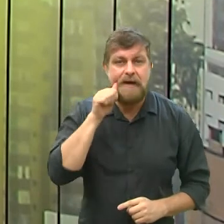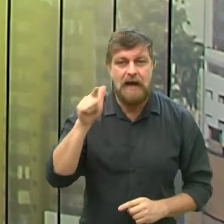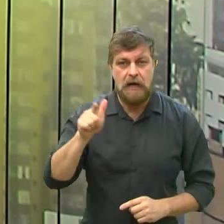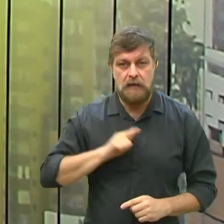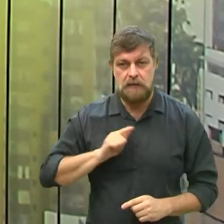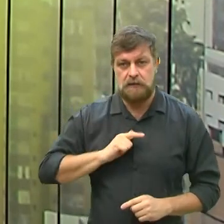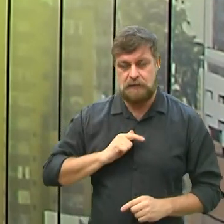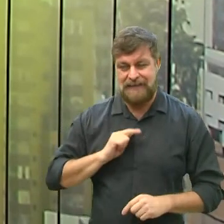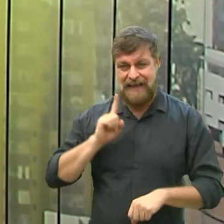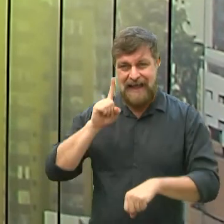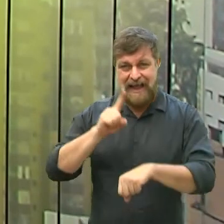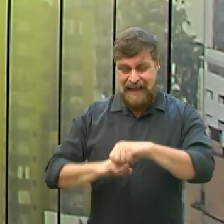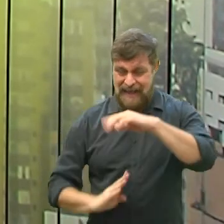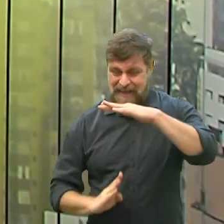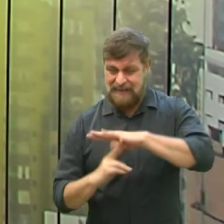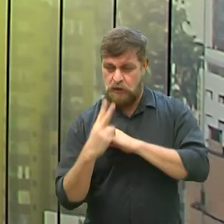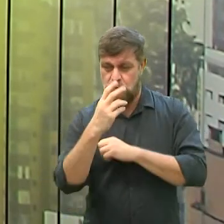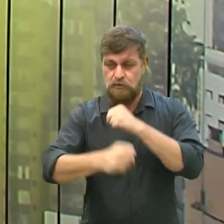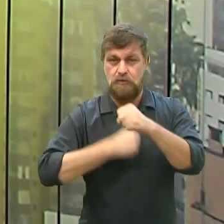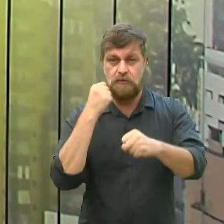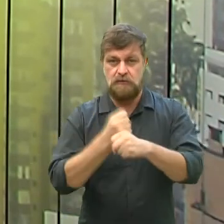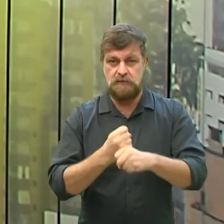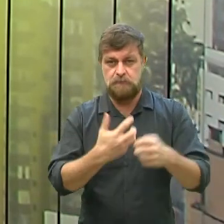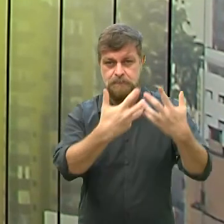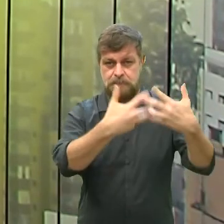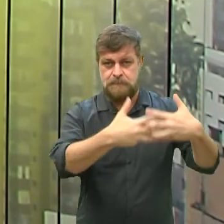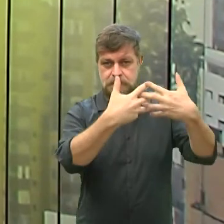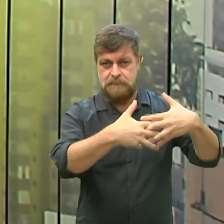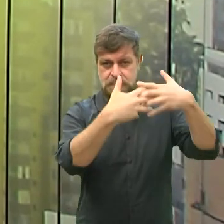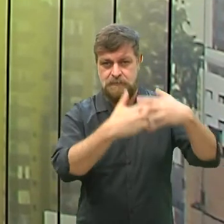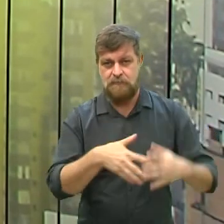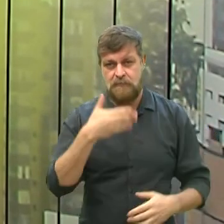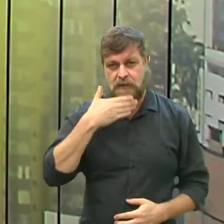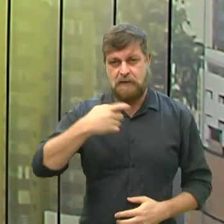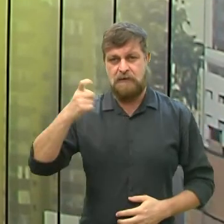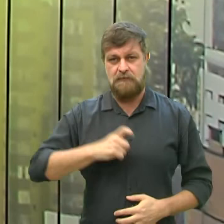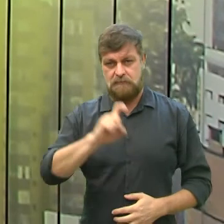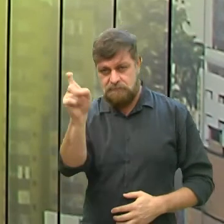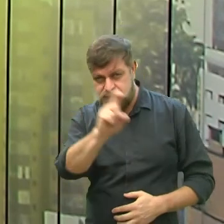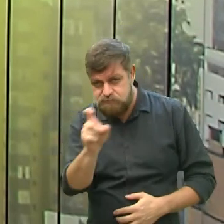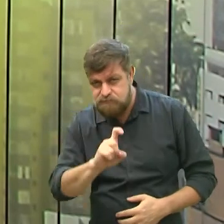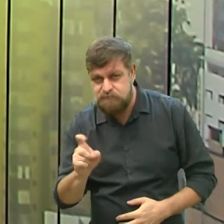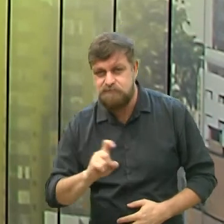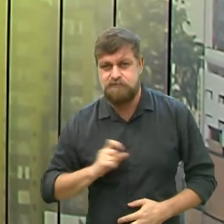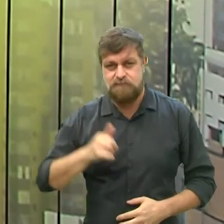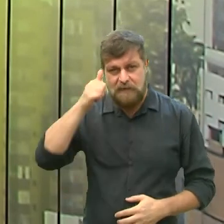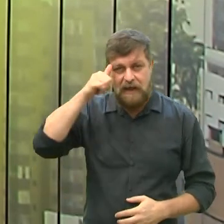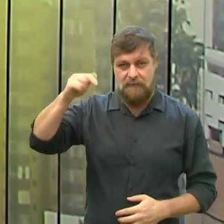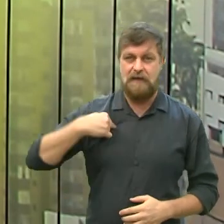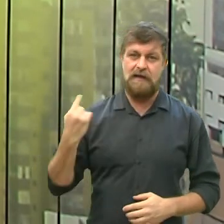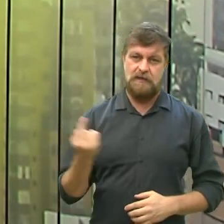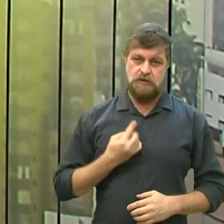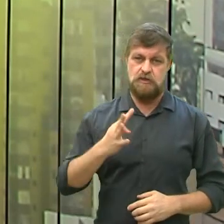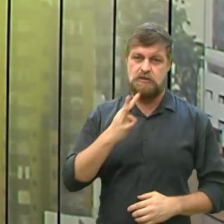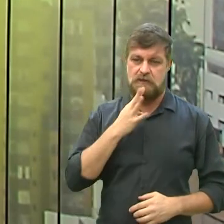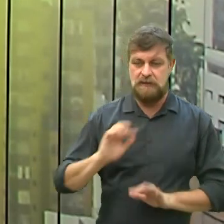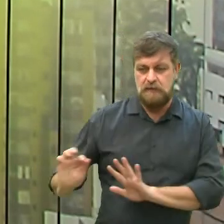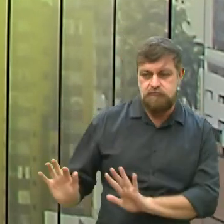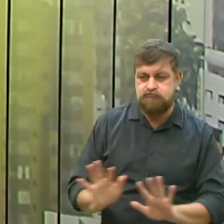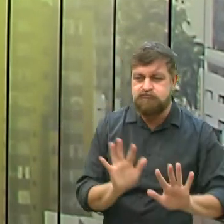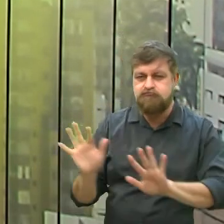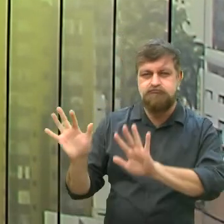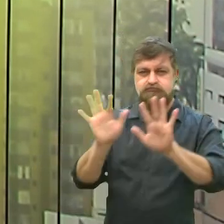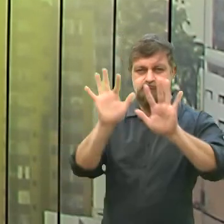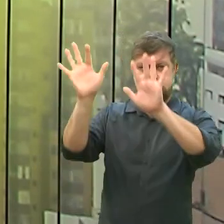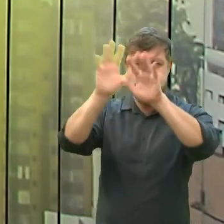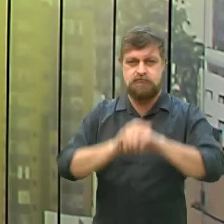ter duração de até 2 anos, ou seja, é mais duradouro do que o atual método de prevenção que a gente conhece, que é o fumacê,